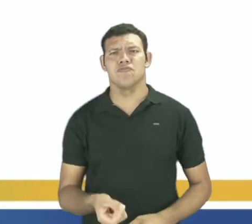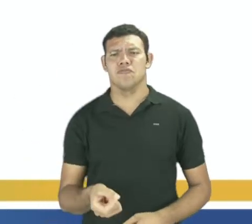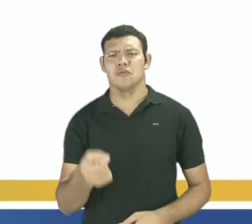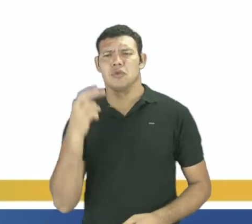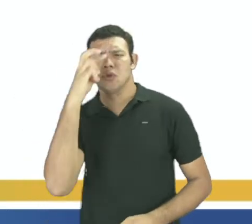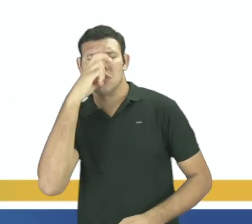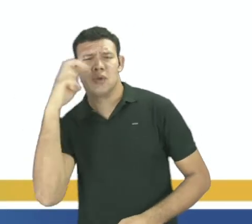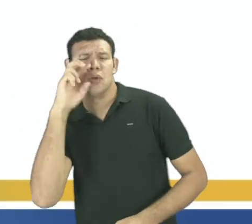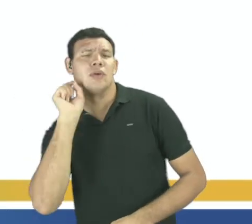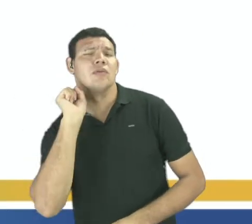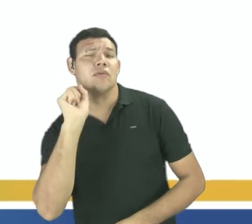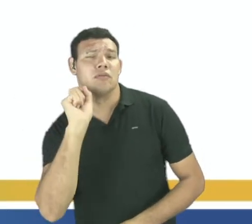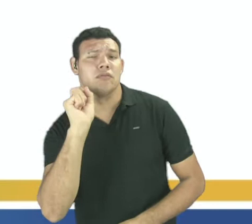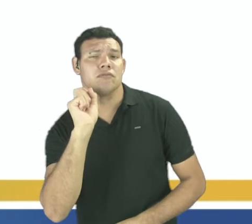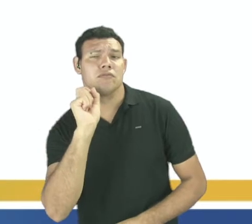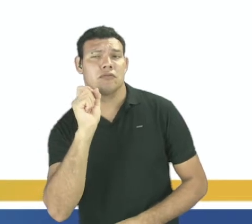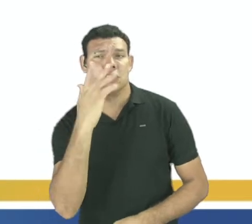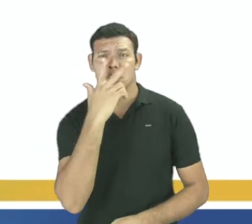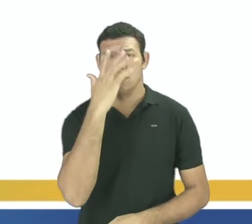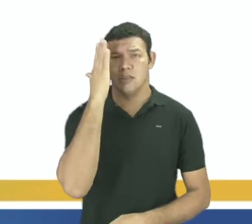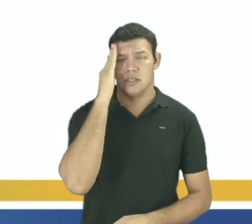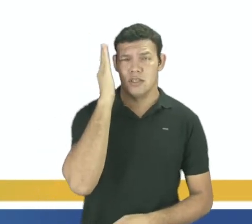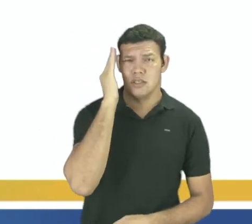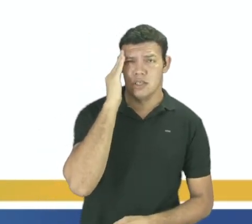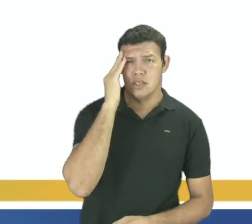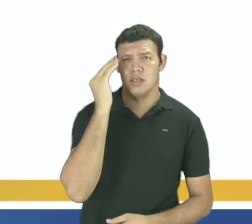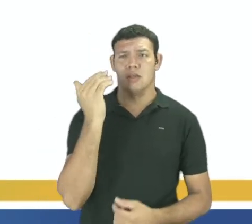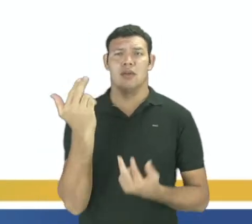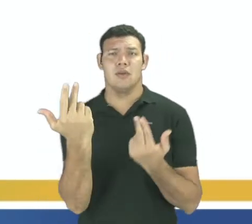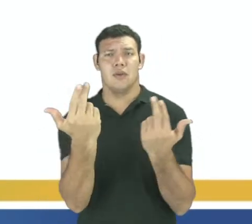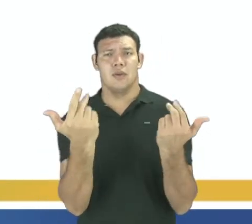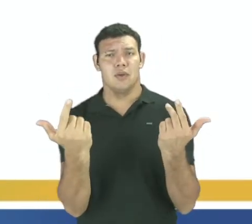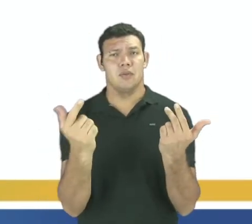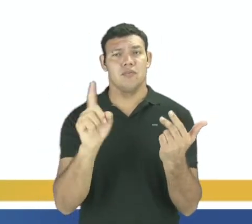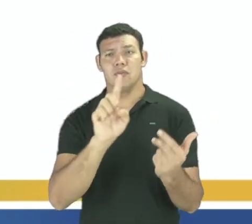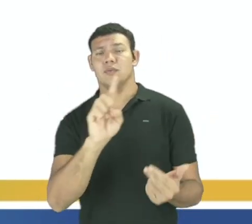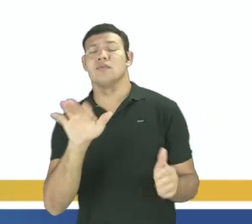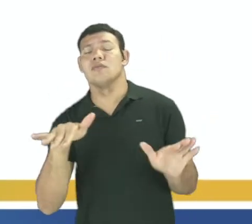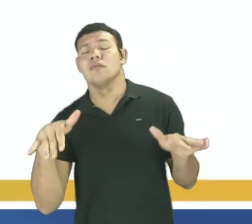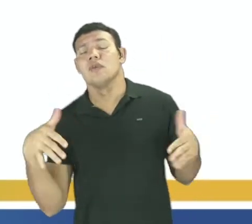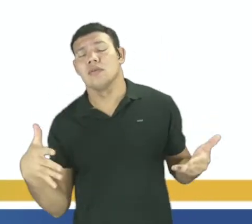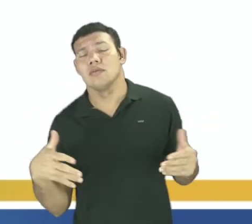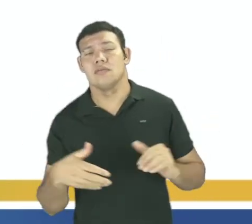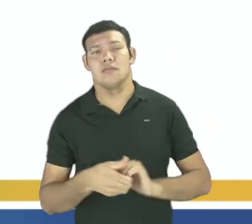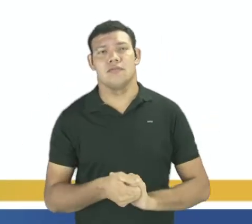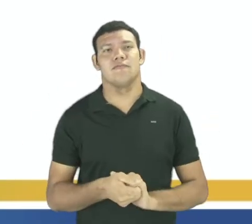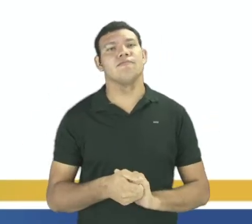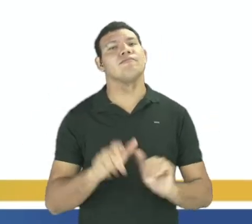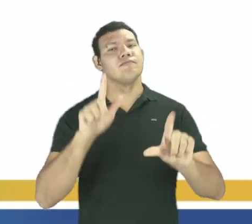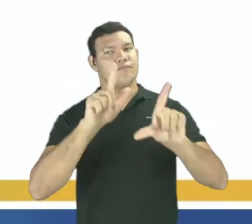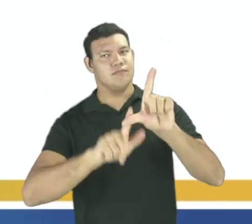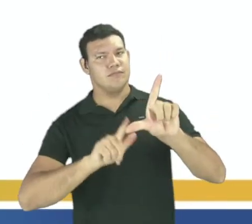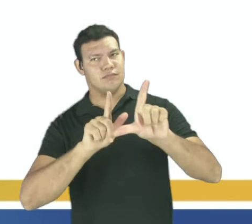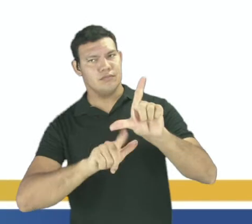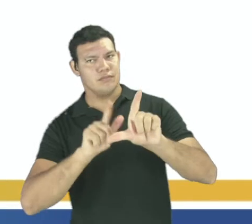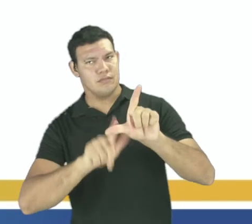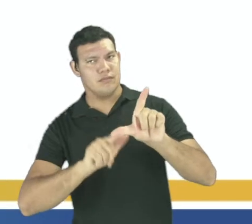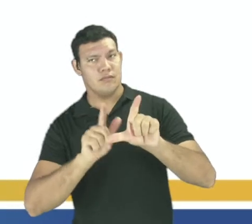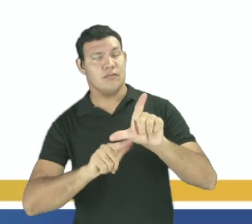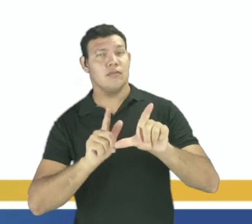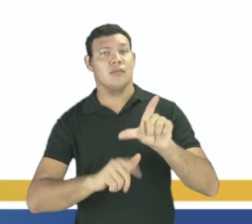ele é semelhante ou não? É simples, gente. É só observar as letras que estão aparecendo no polinômio, ou seja, a